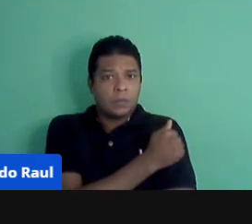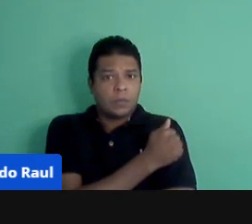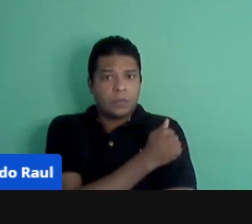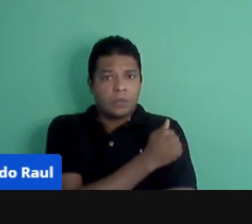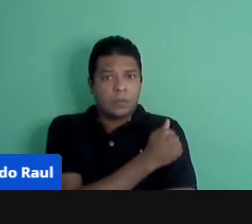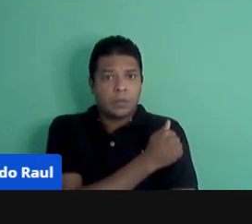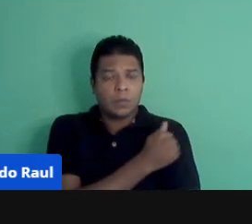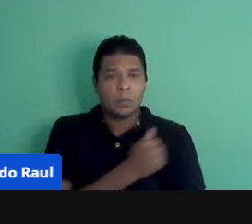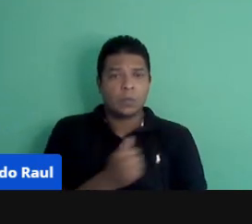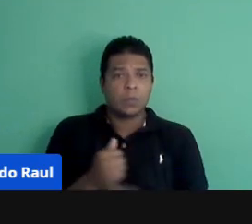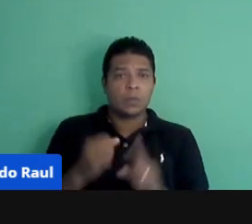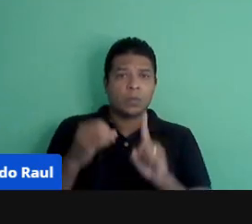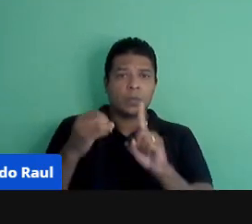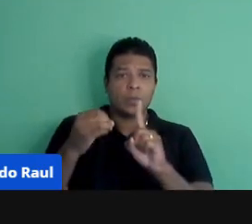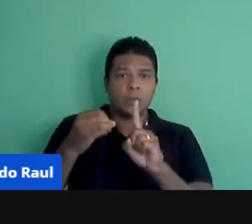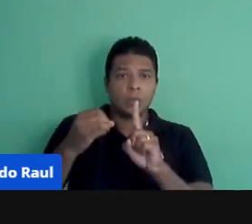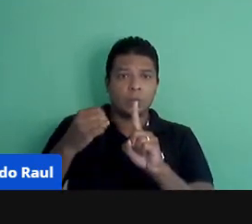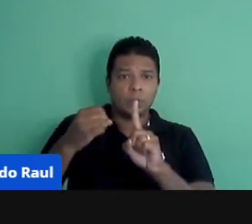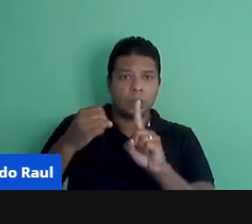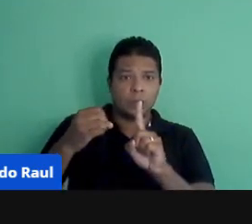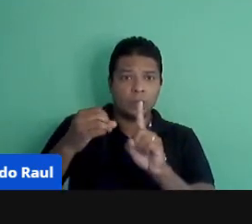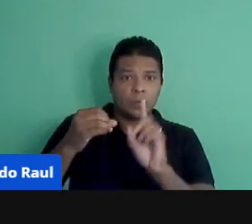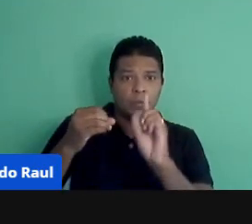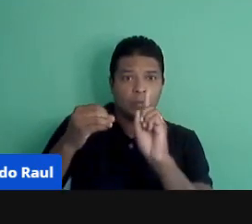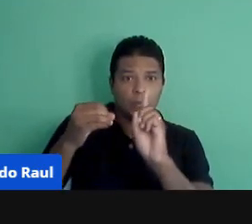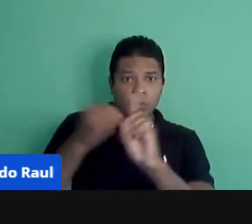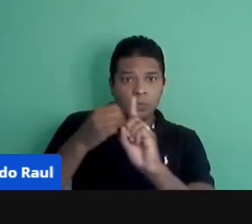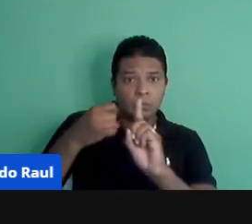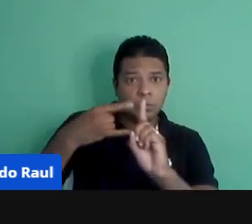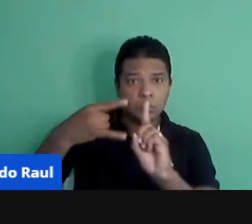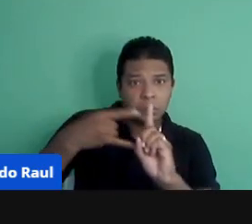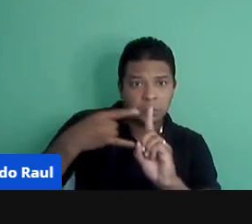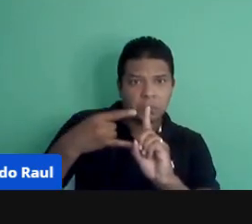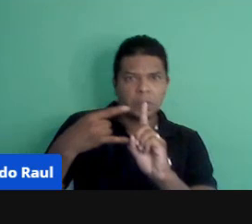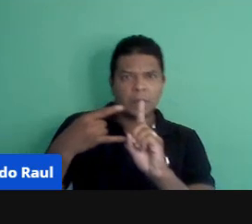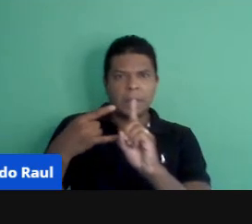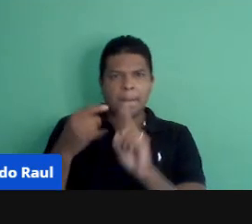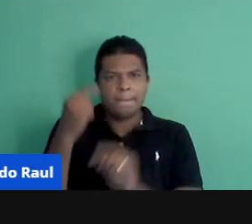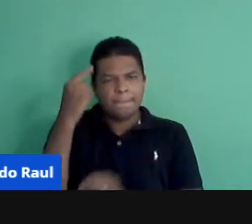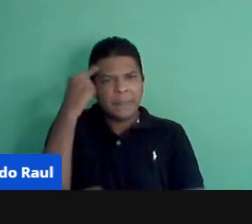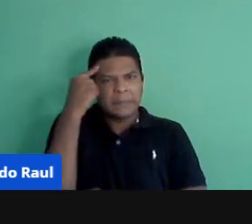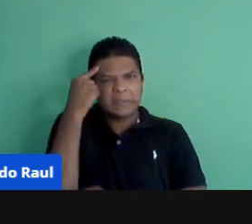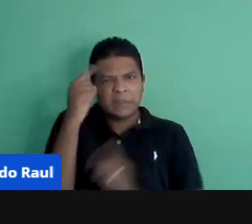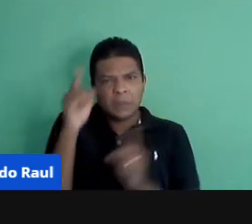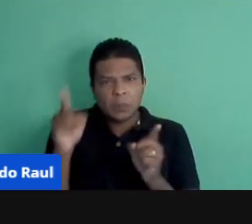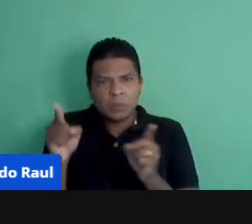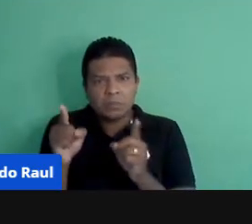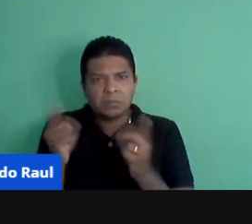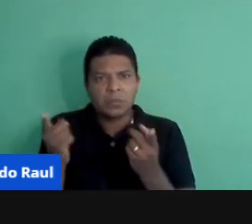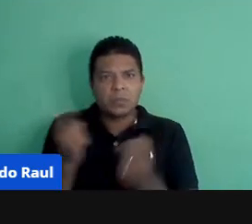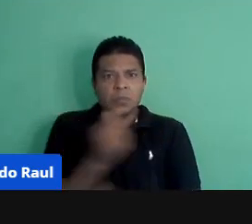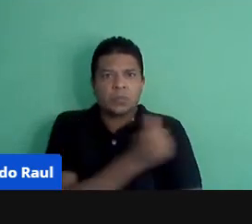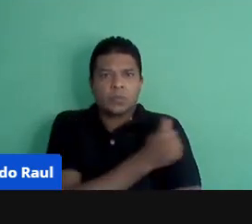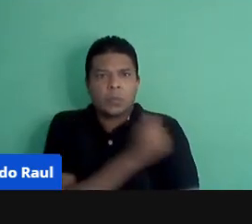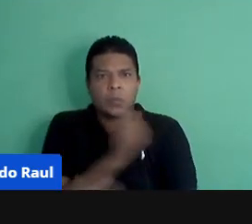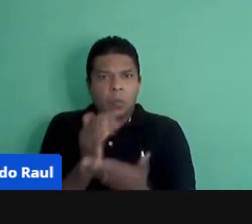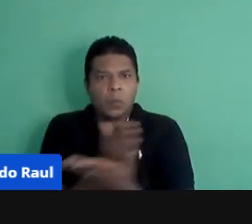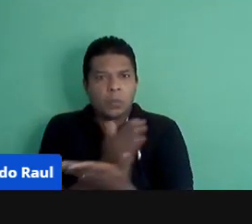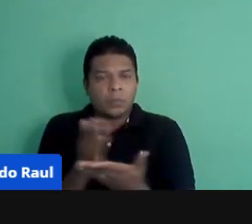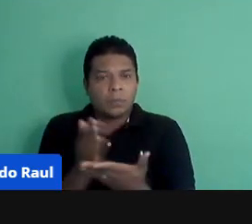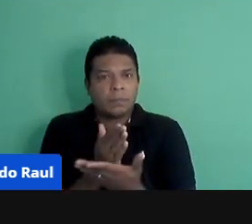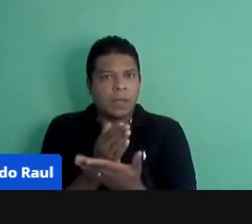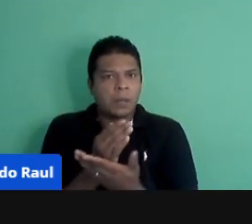Meet, muito grande mesmo. Até achei que ia ser um número pequeno, só que eu pude perceber